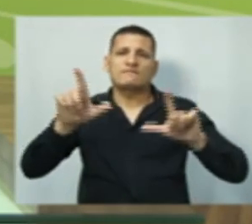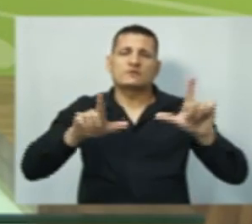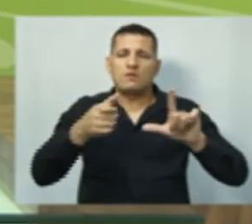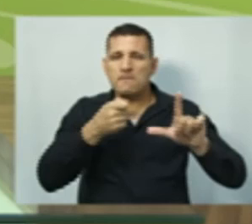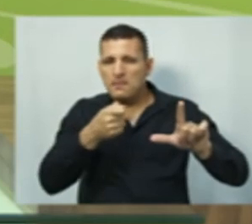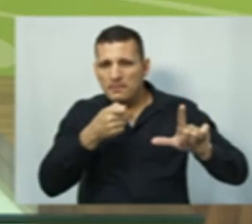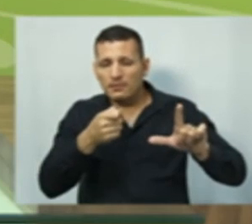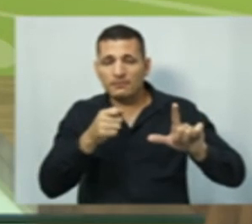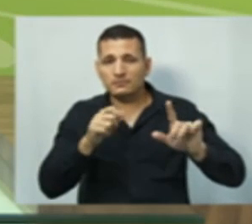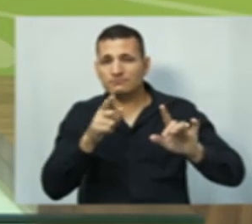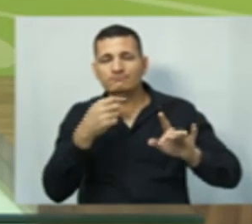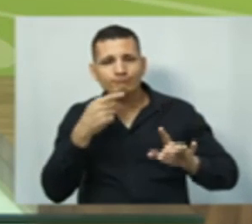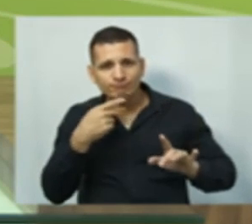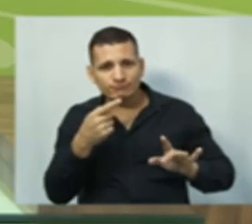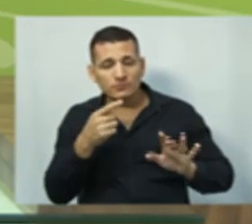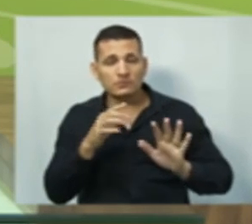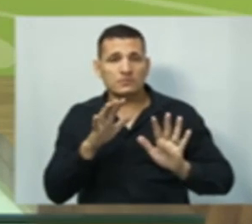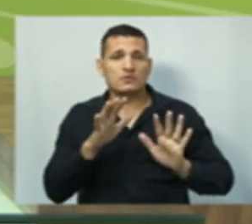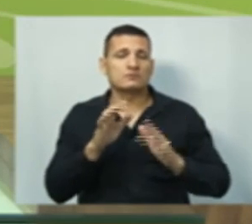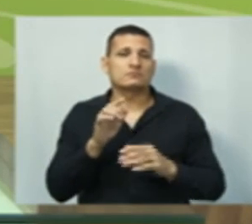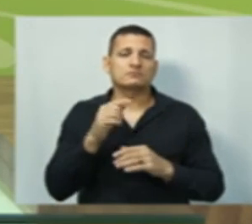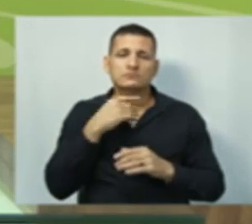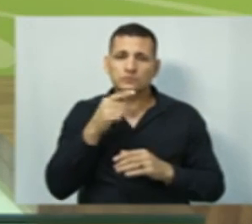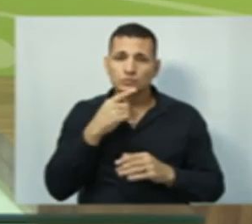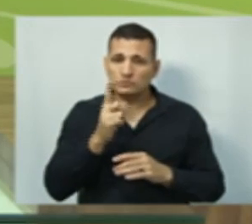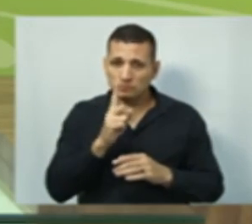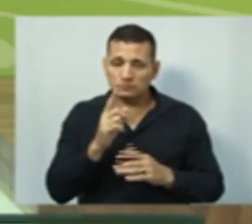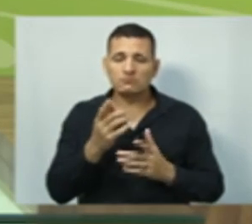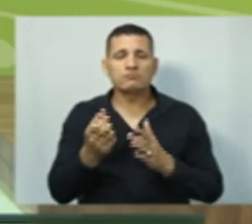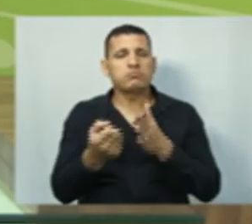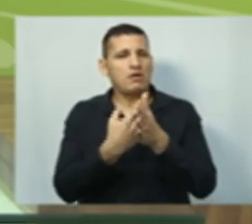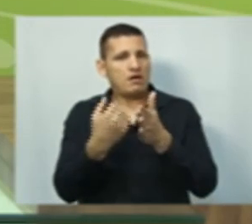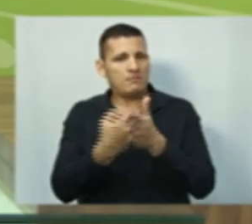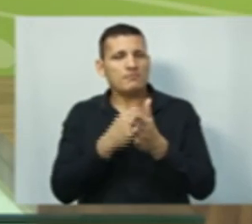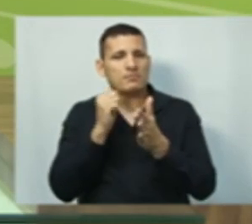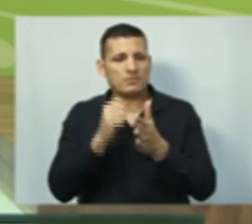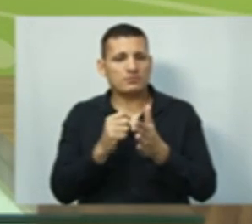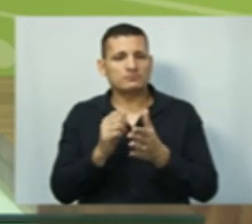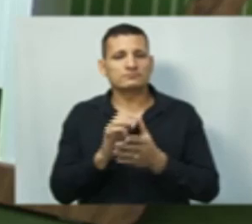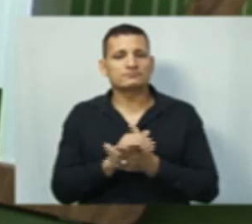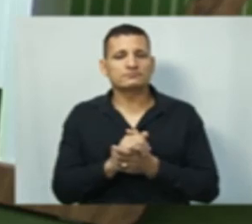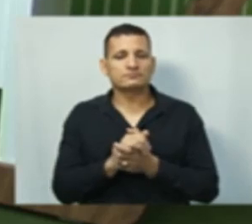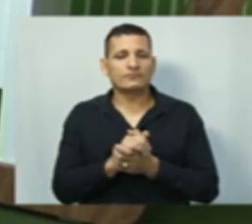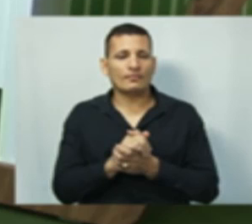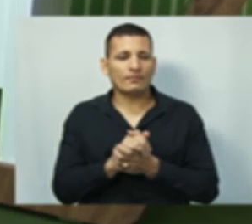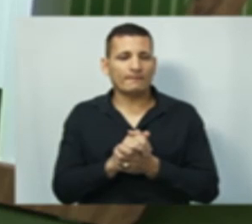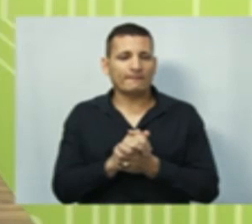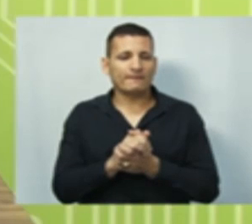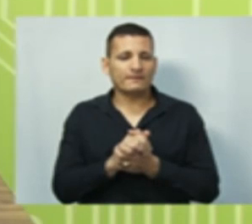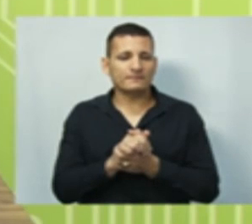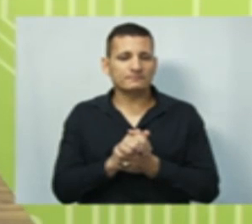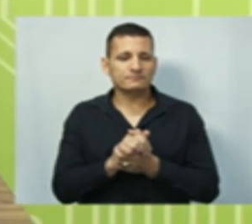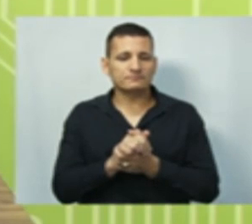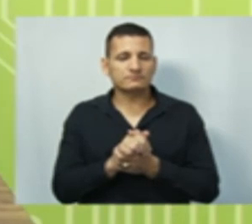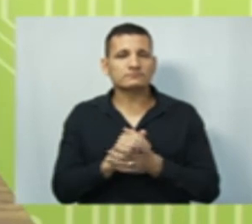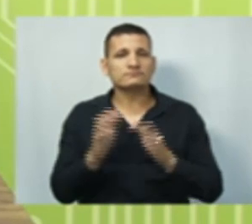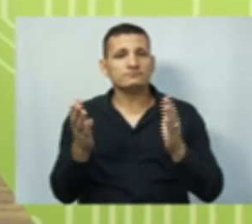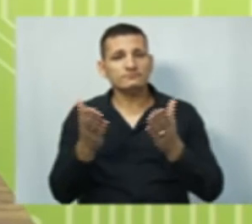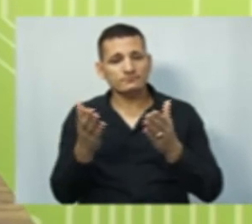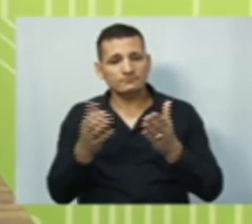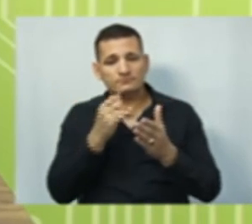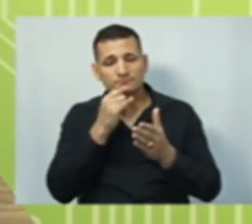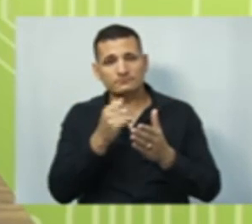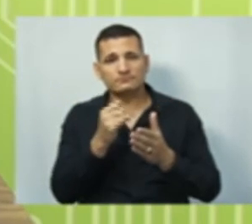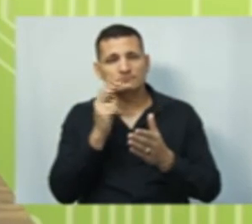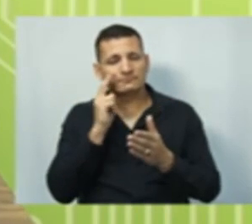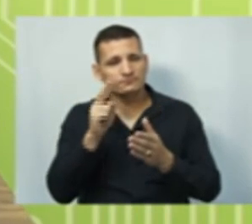alguma dúvida, né? Não fique, então, só na dúvida. Manda pra gente que a gente responde. A partir de agora, gente, toda vez que você for assistir um jornal, o jornal